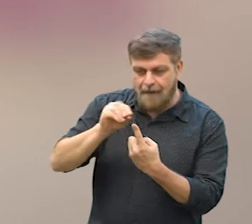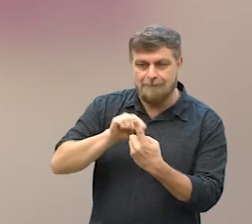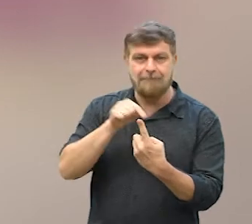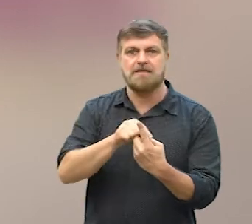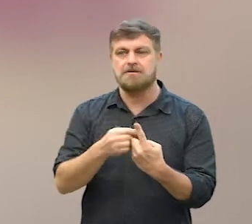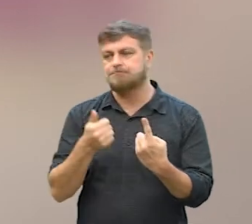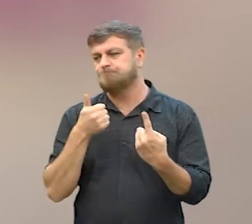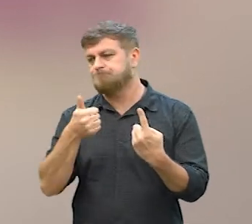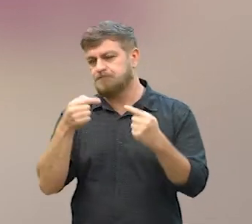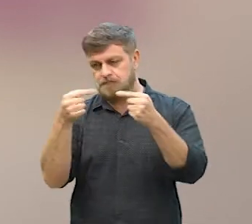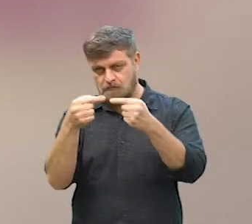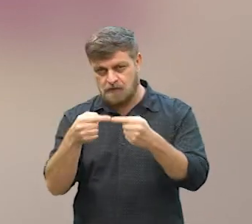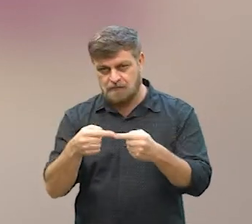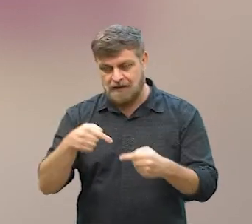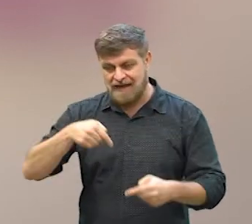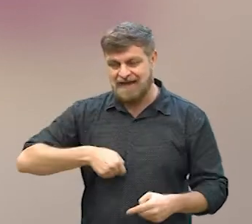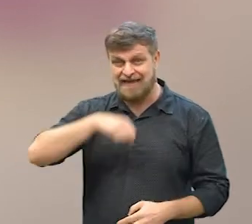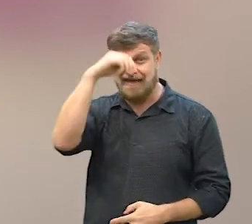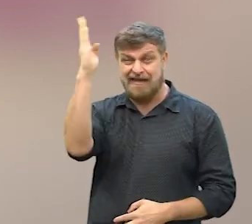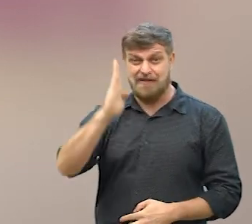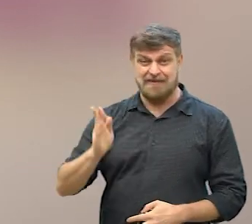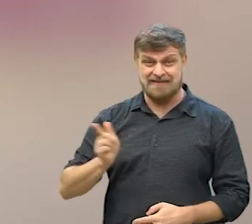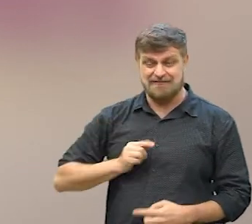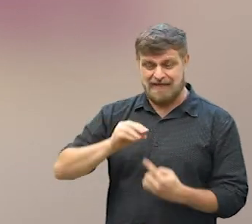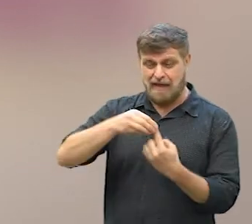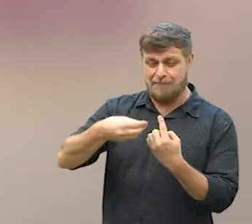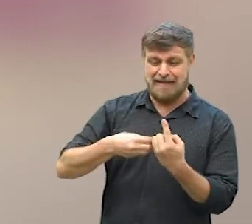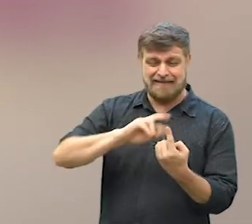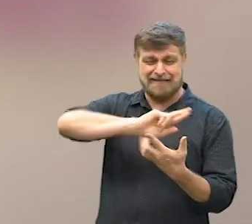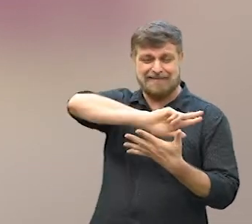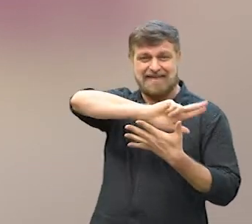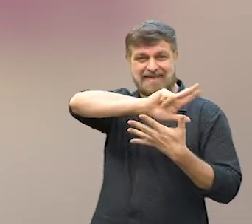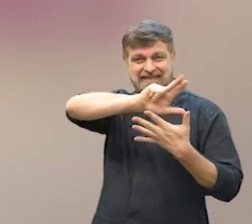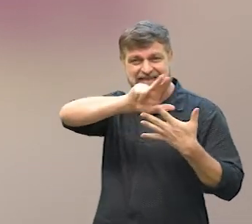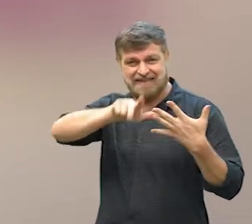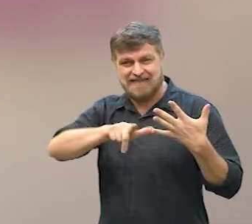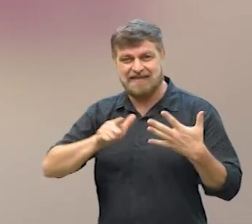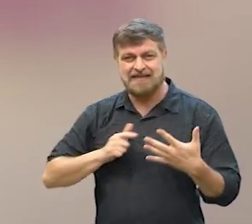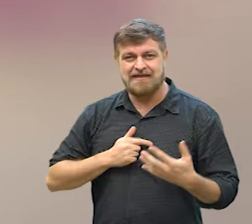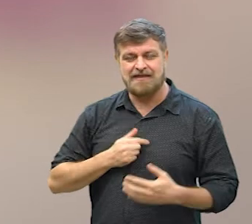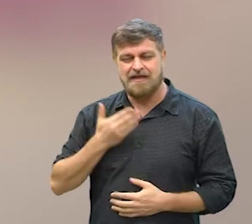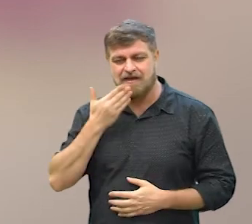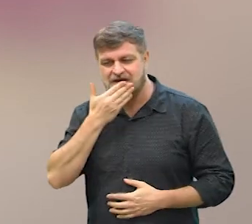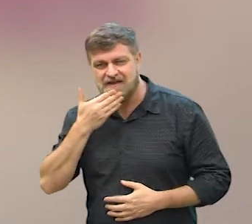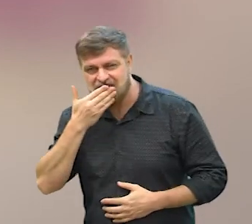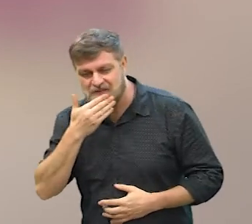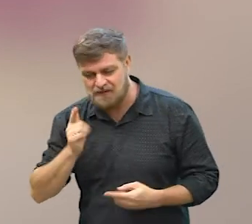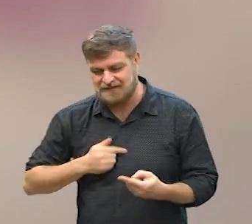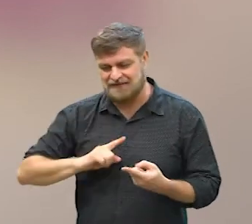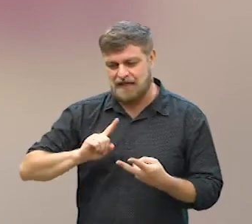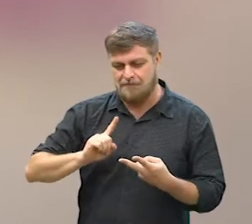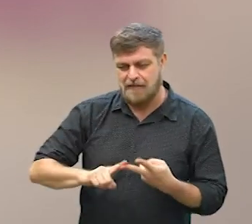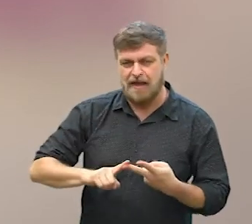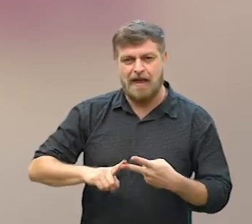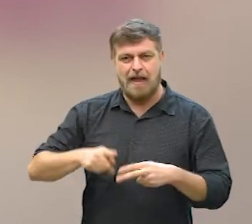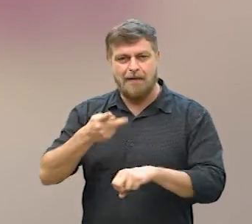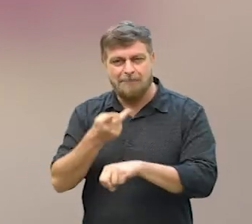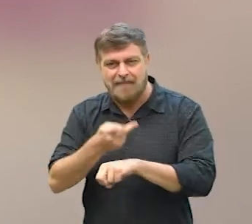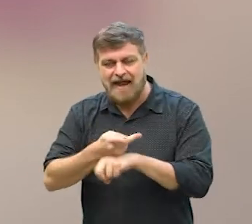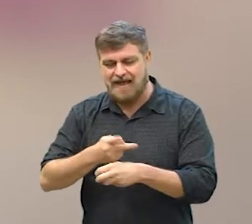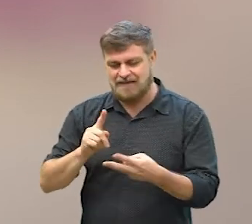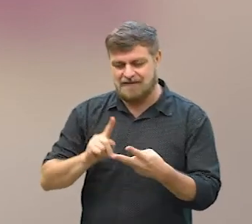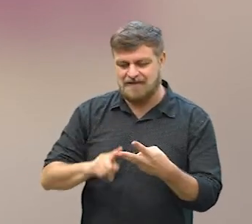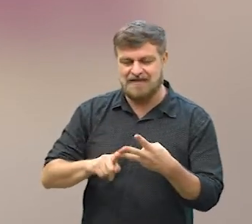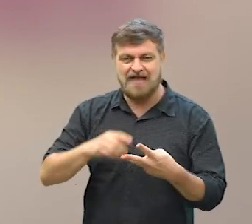boa indicação. No Brasil, nós temos uma variedade de bananas. Tem uma banana mais doce, que é a banana nanica, a banana prata,